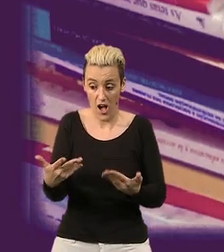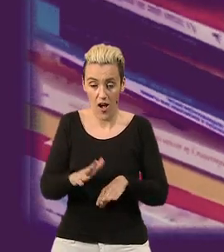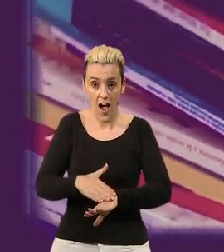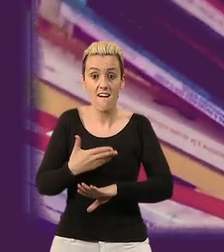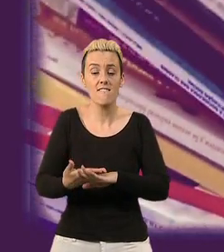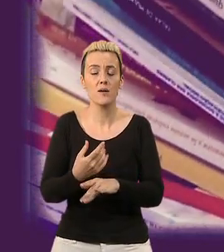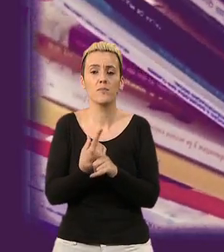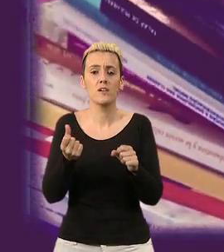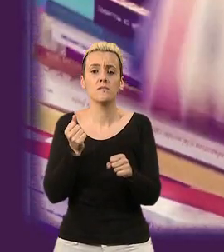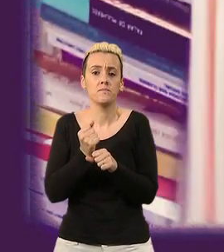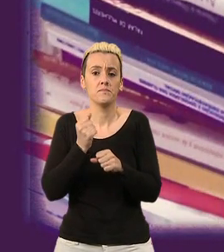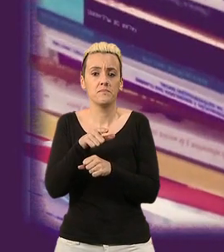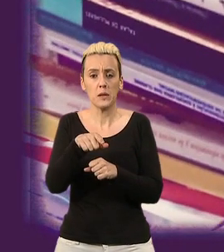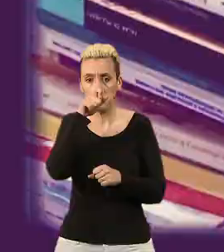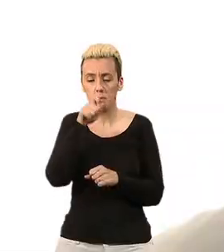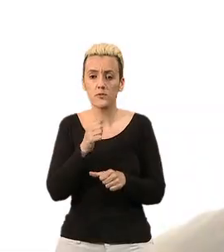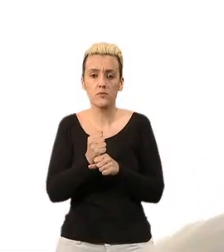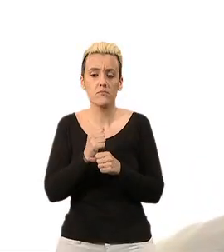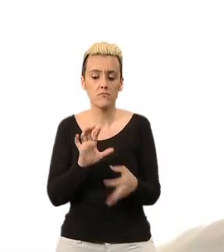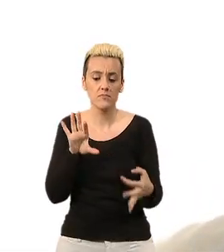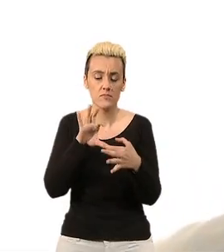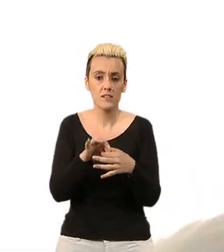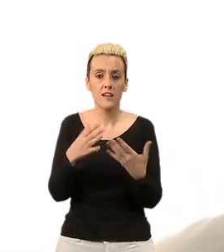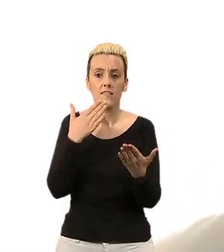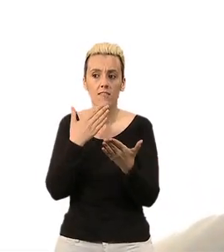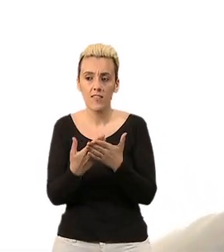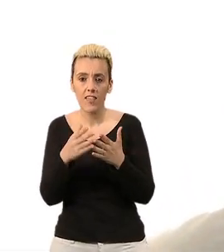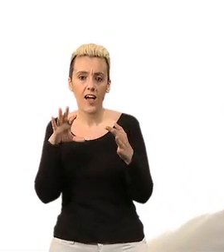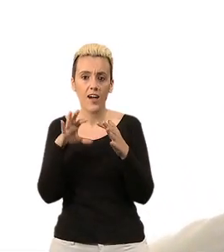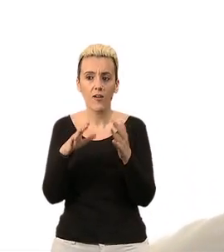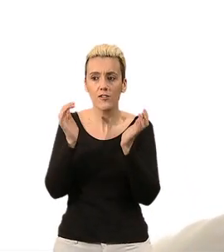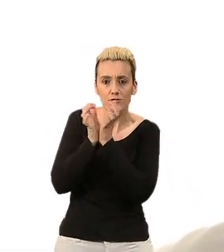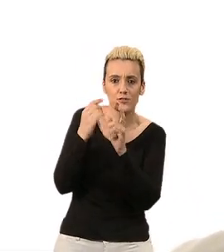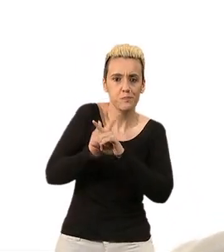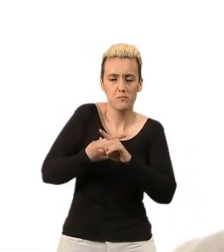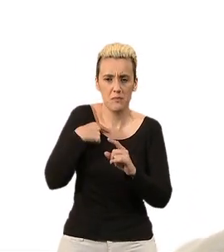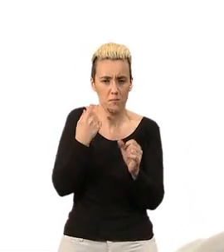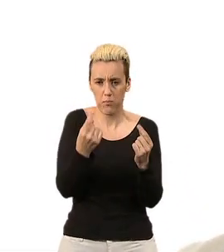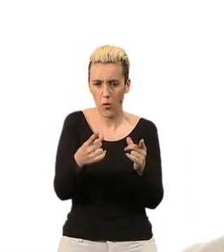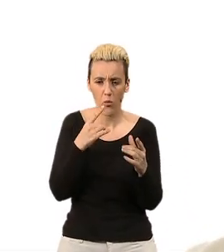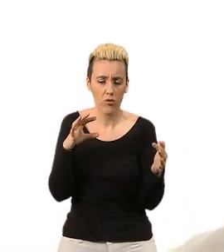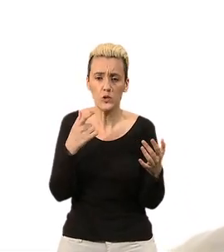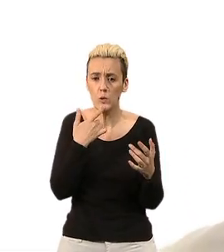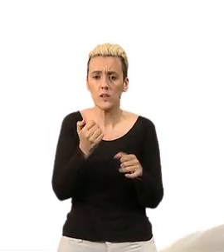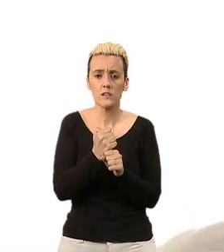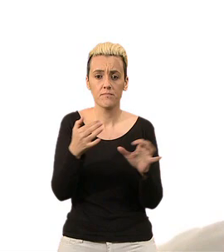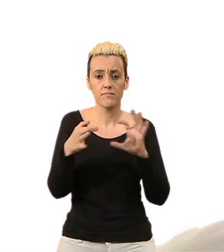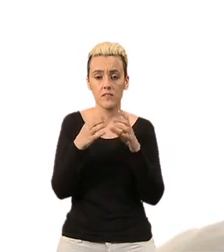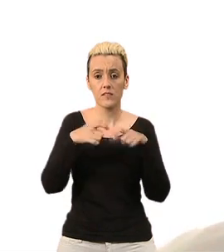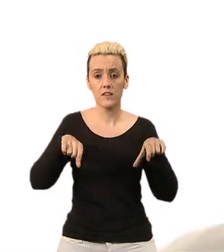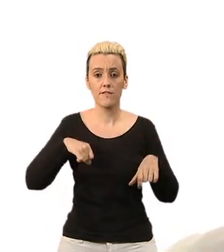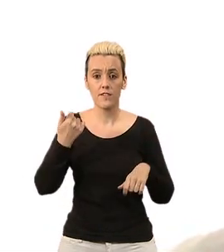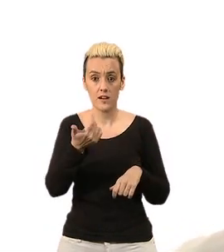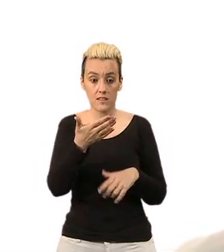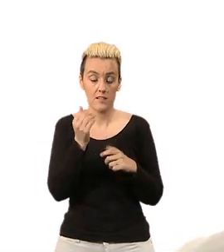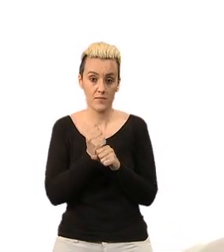os profissionais têm muito pouca proteção social, isto é tudo à base dos recibos verdes e, não havendo